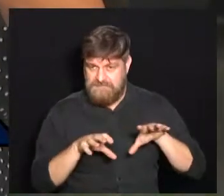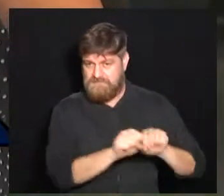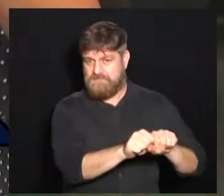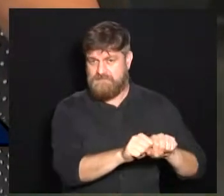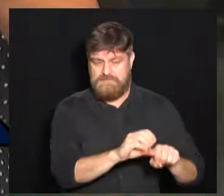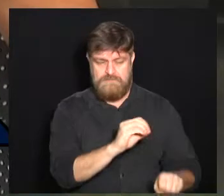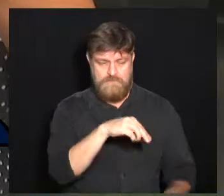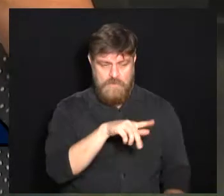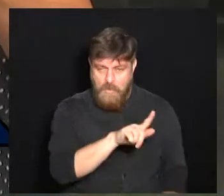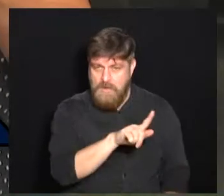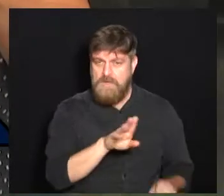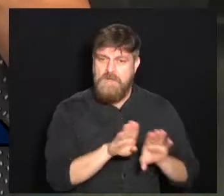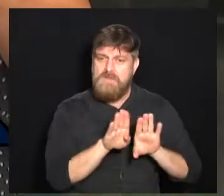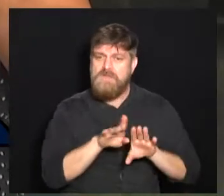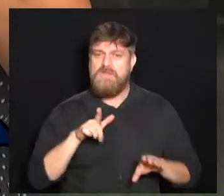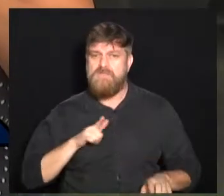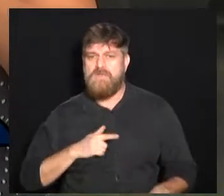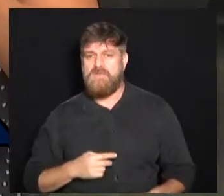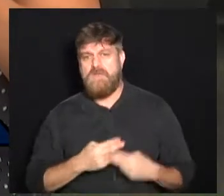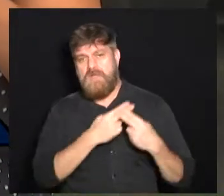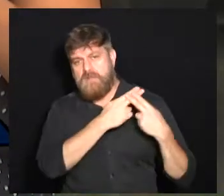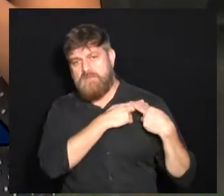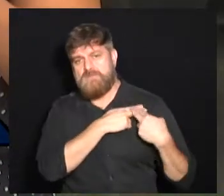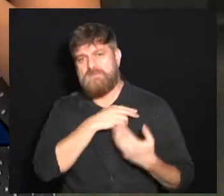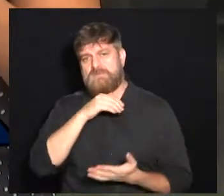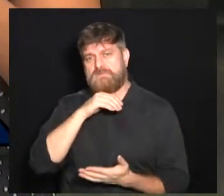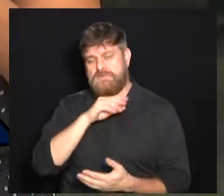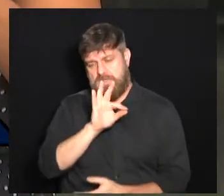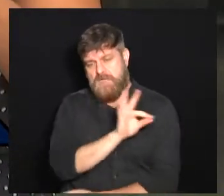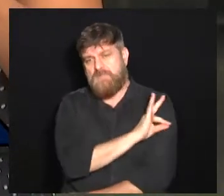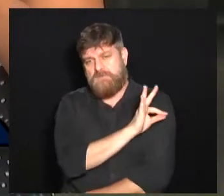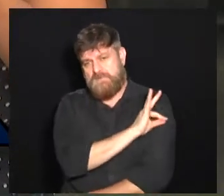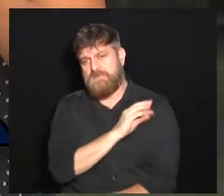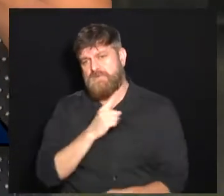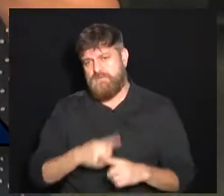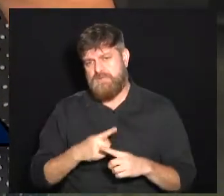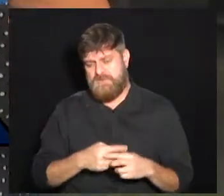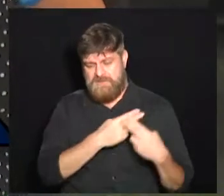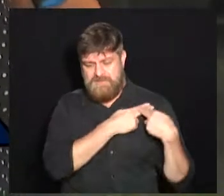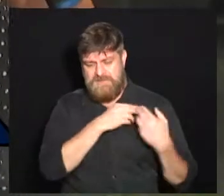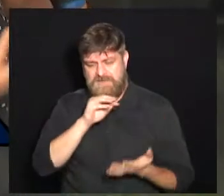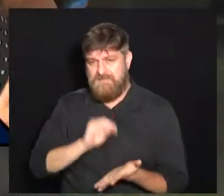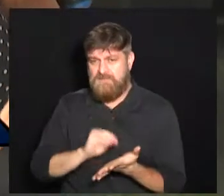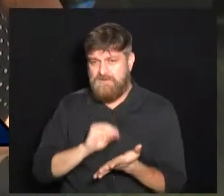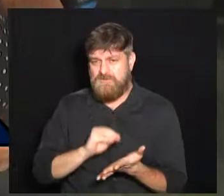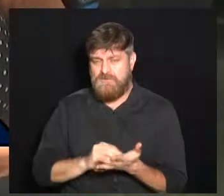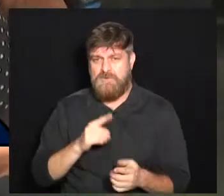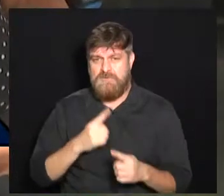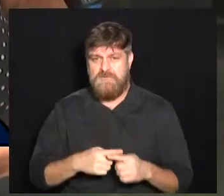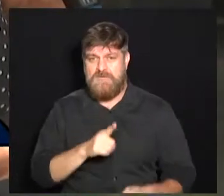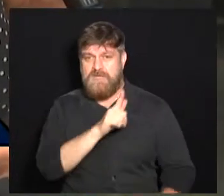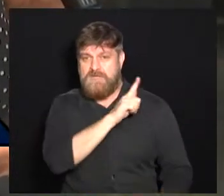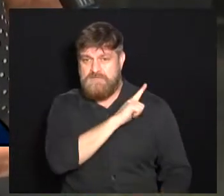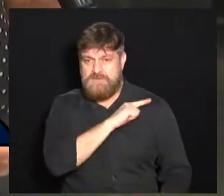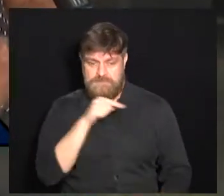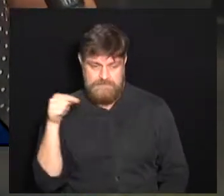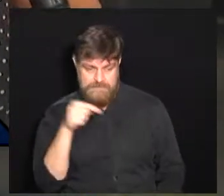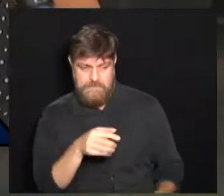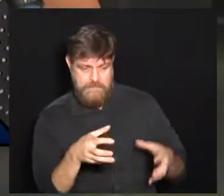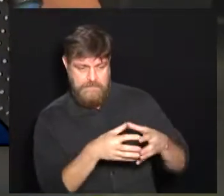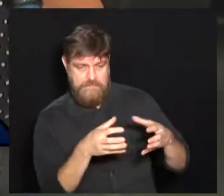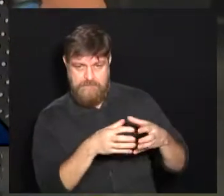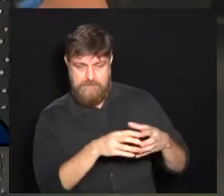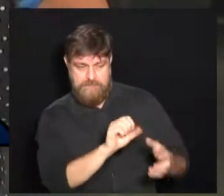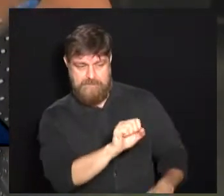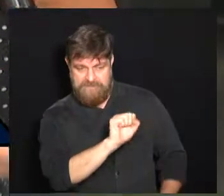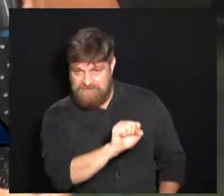diz responsabilidade da própria prefeitura, porque você pode dizer que a gestão é da organização social, então a